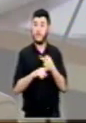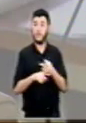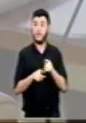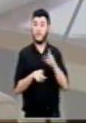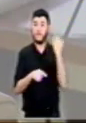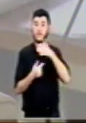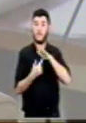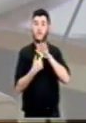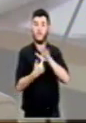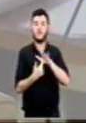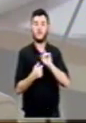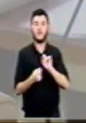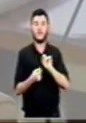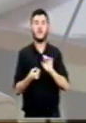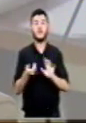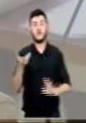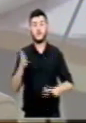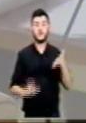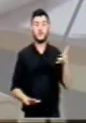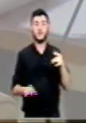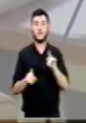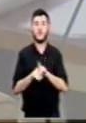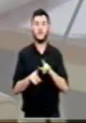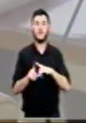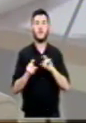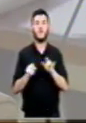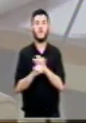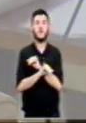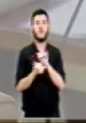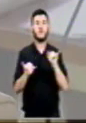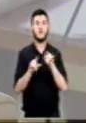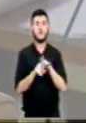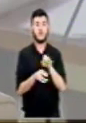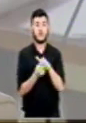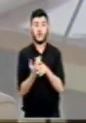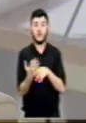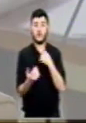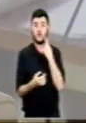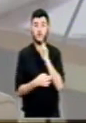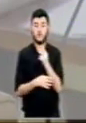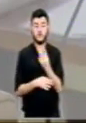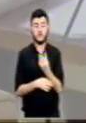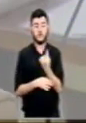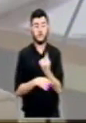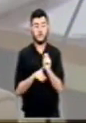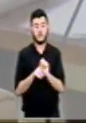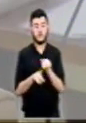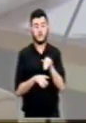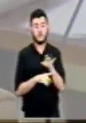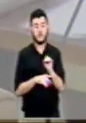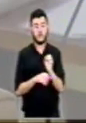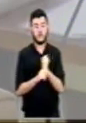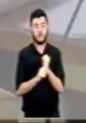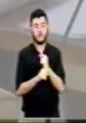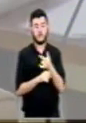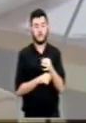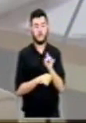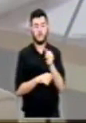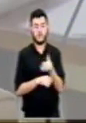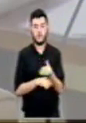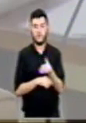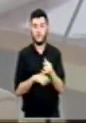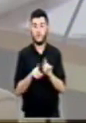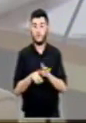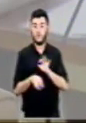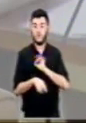A começar pela notícia crime, formulada em 31 de maio de 2016, pelo policial Paulo